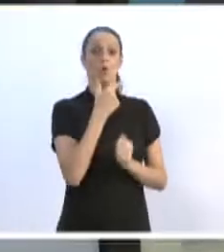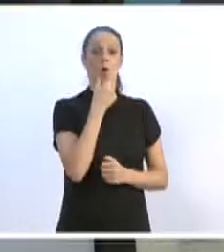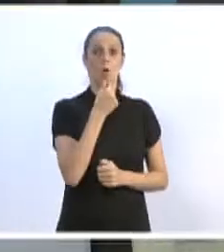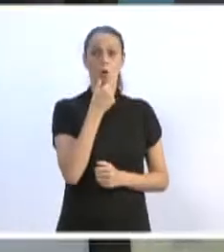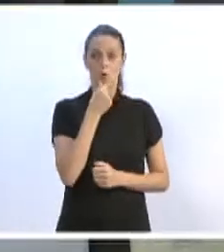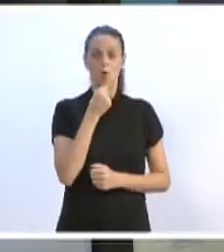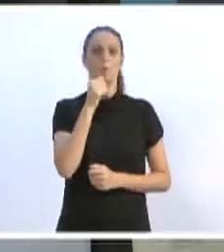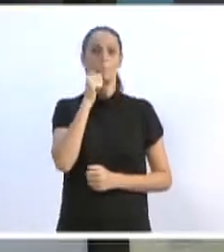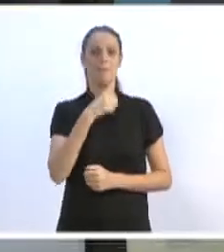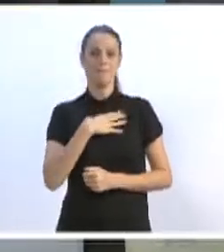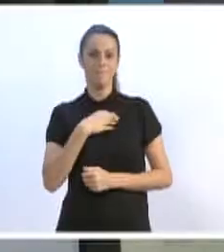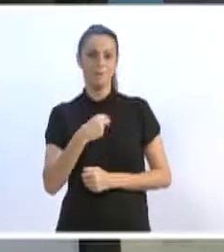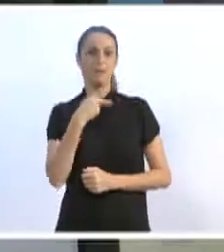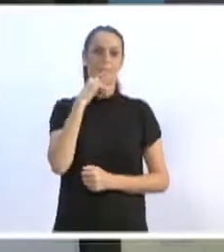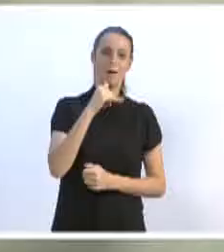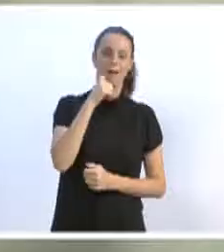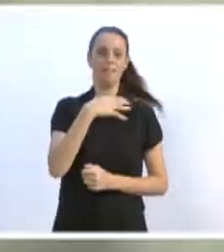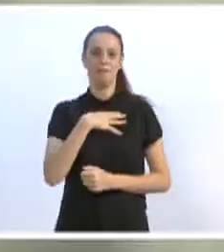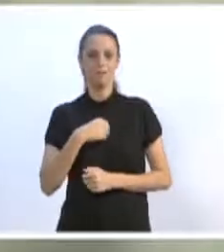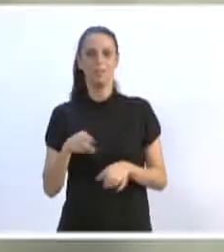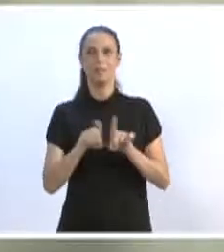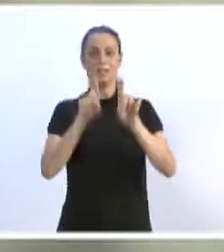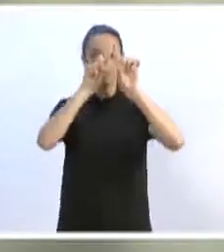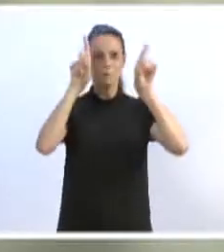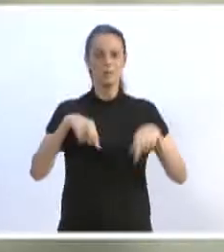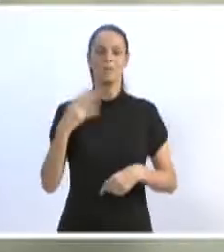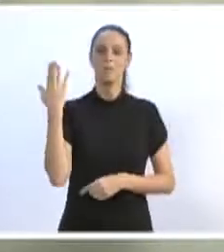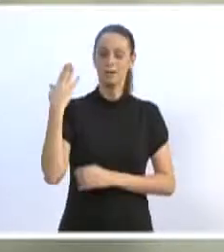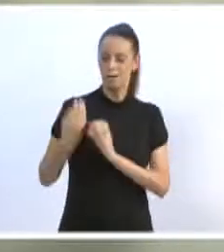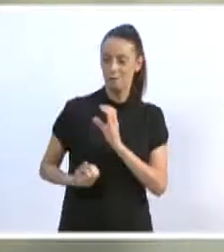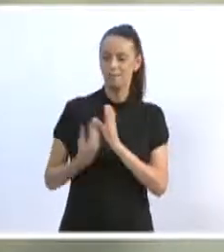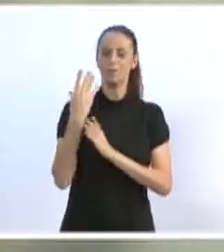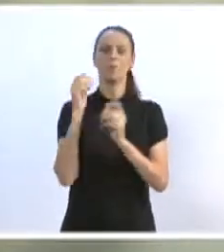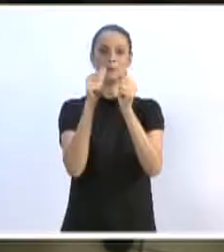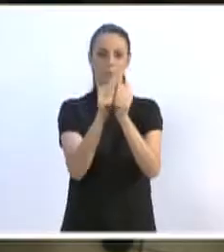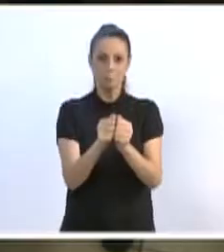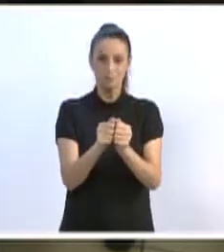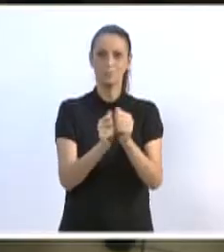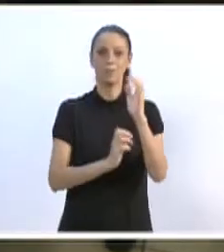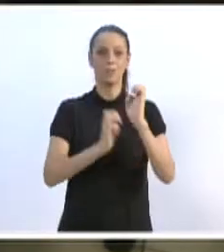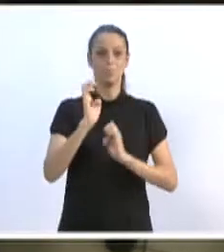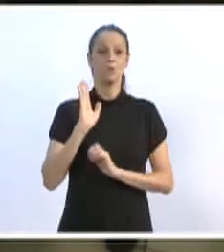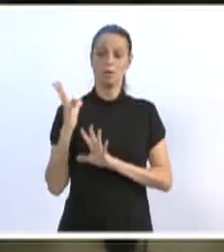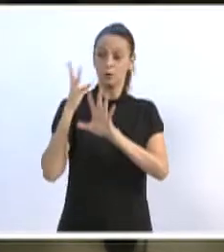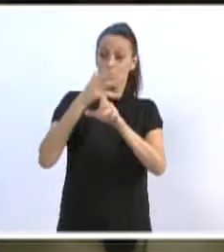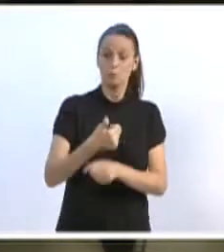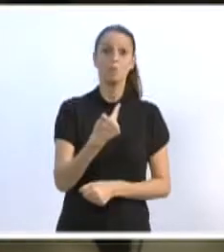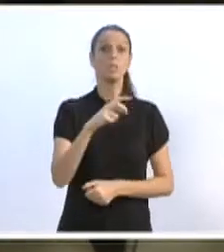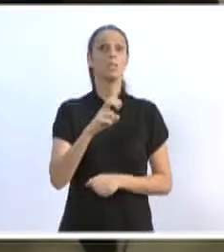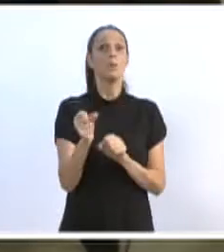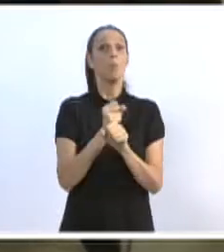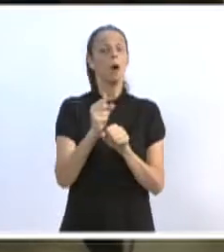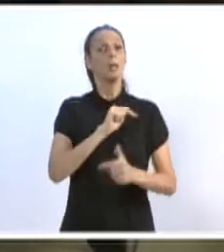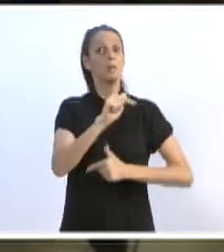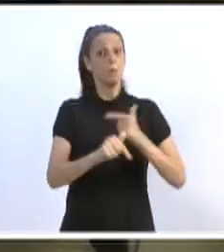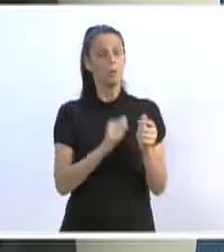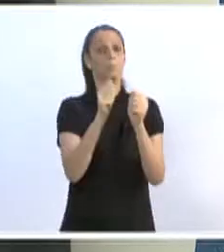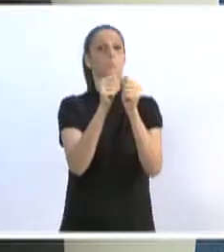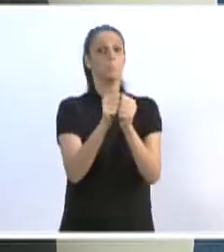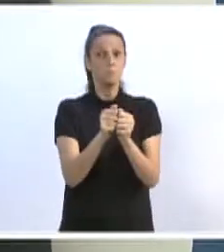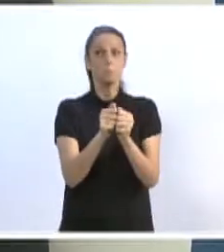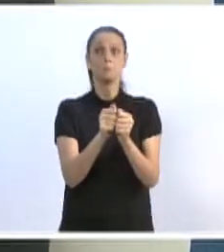Grupo Segura, para entregar uma moção pela passagem dos seus 25 anos. A TVL tem algumas imagens.